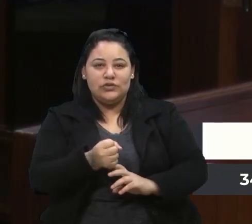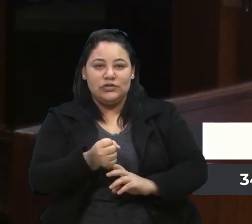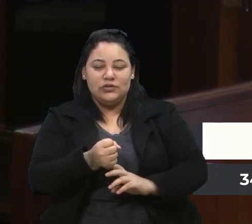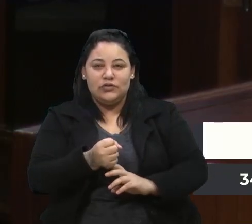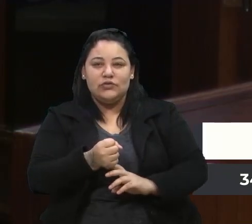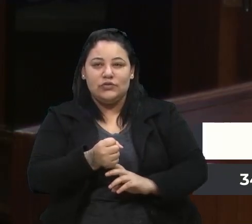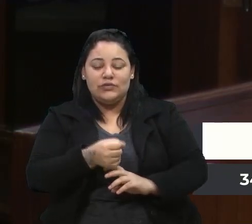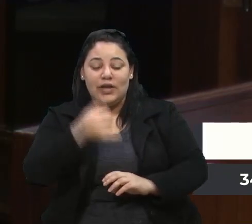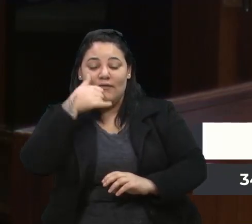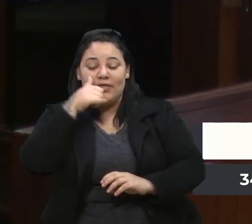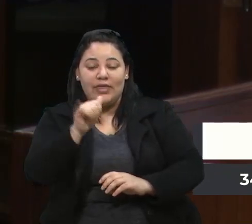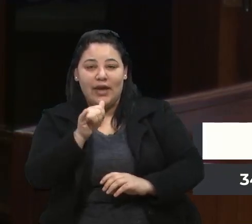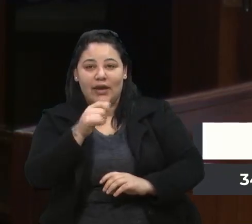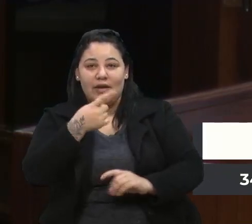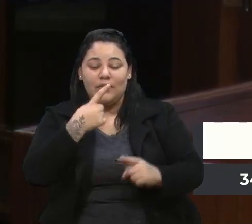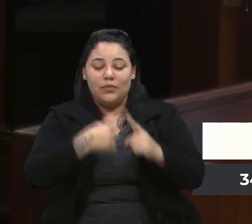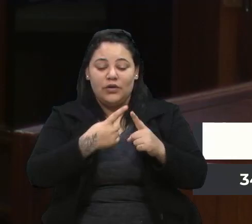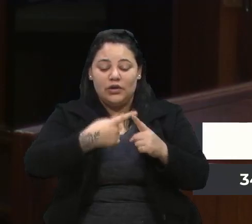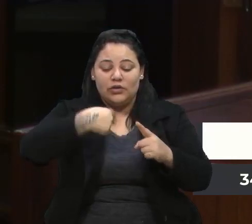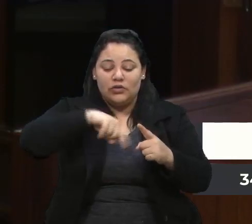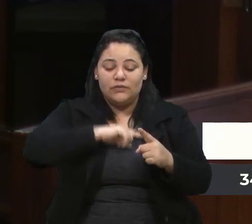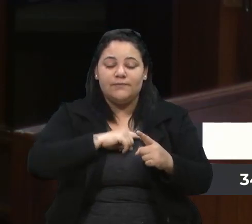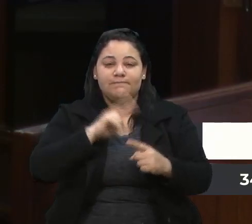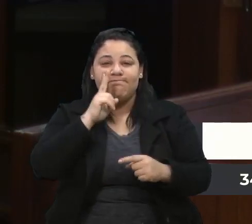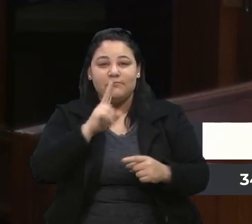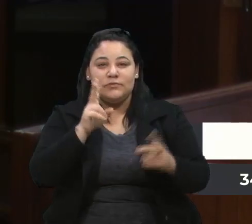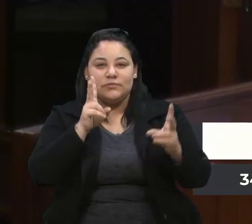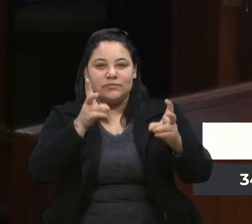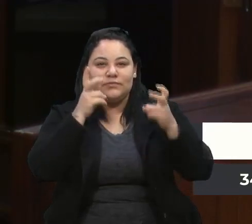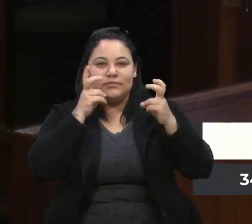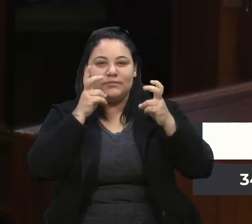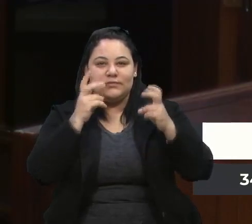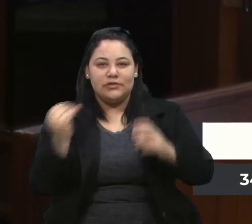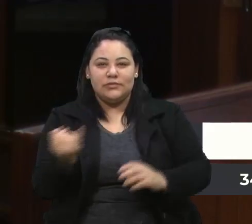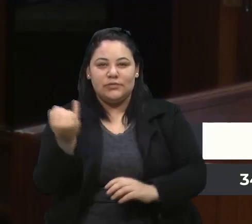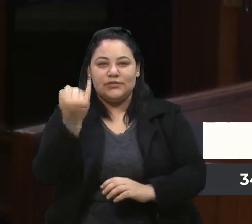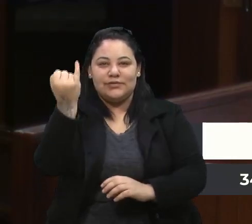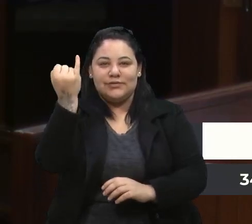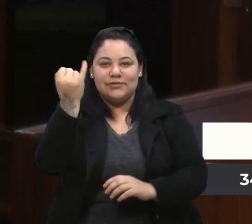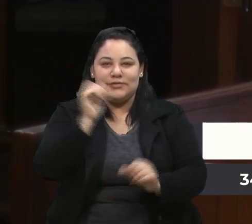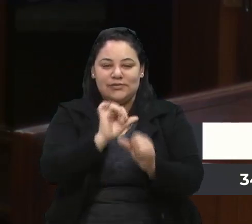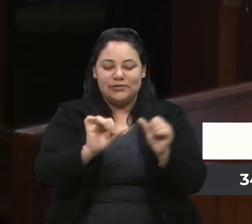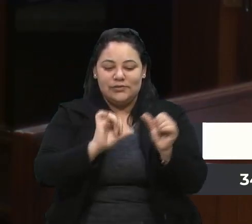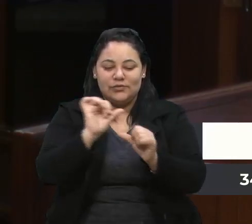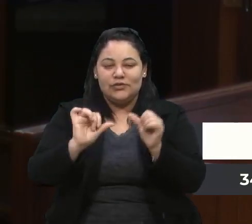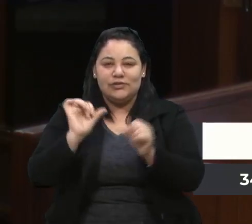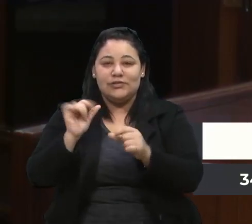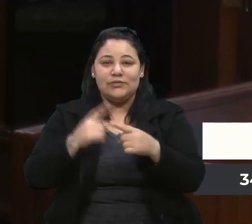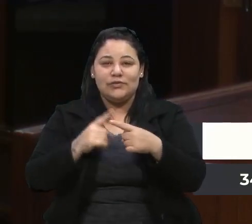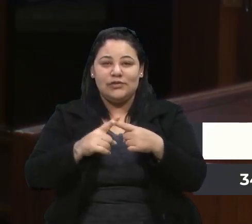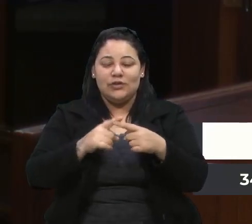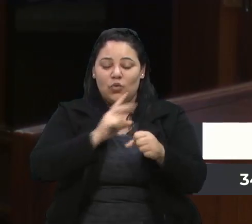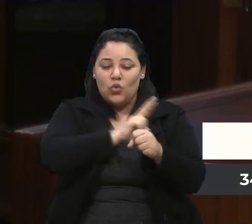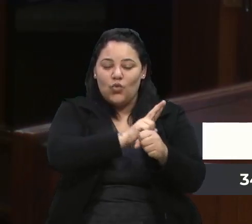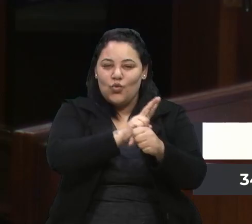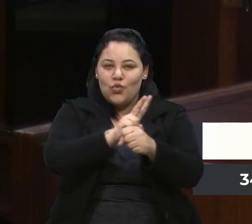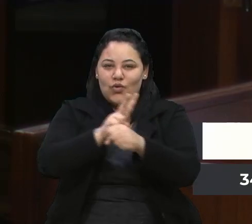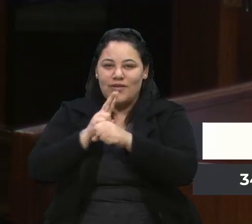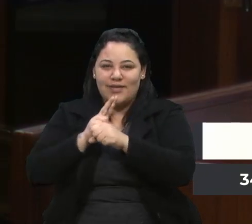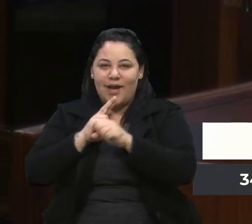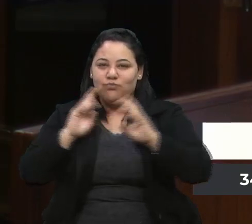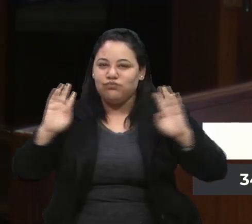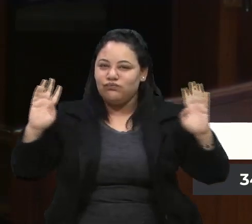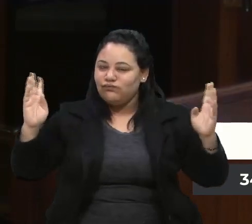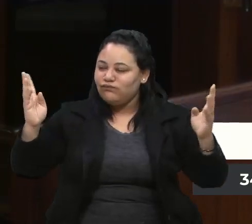a mudança importante nesses anos. Cuidar de si próprio e das pessoas ao nosso redor sempre foi